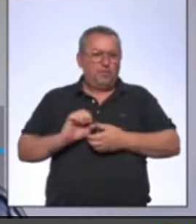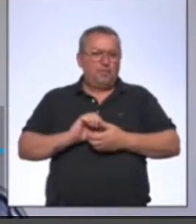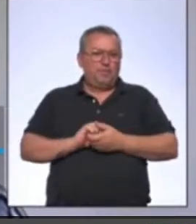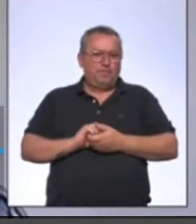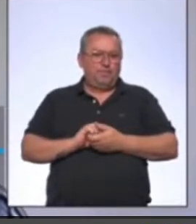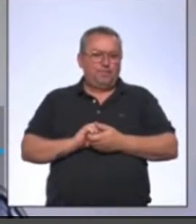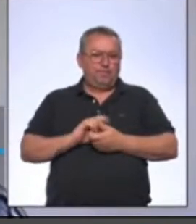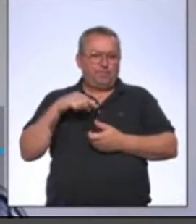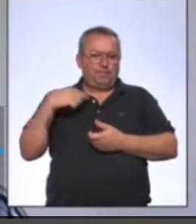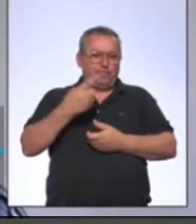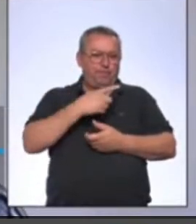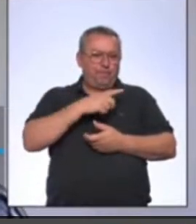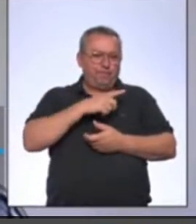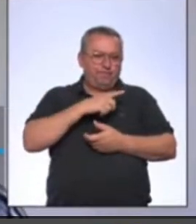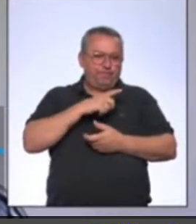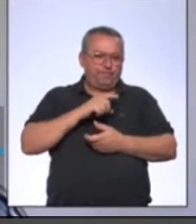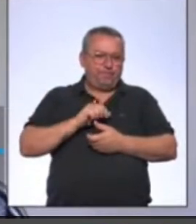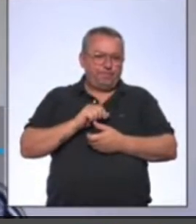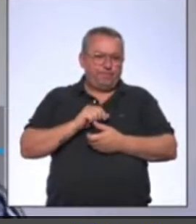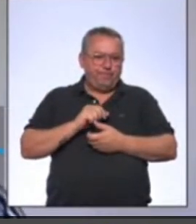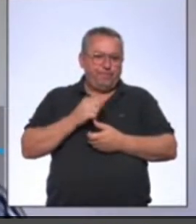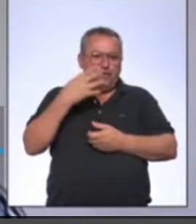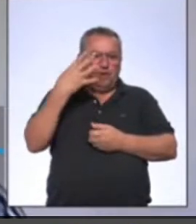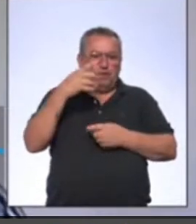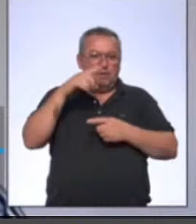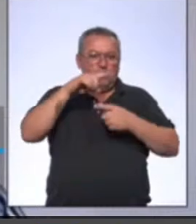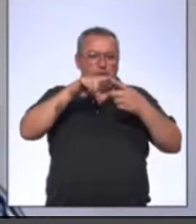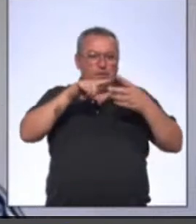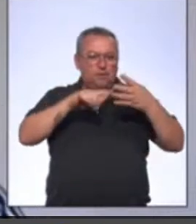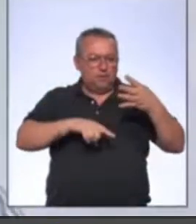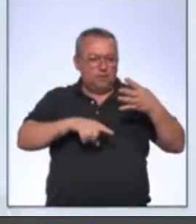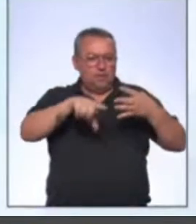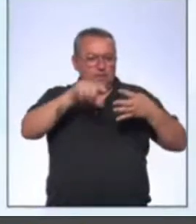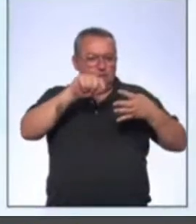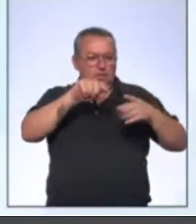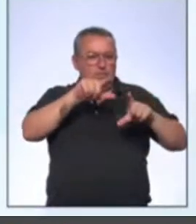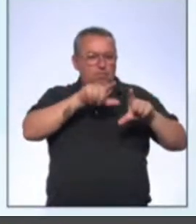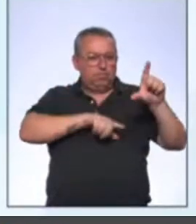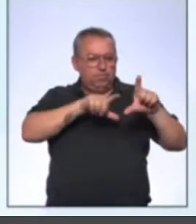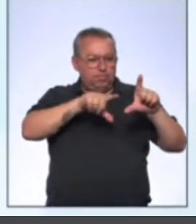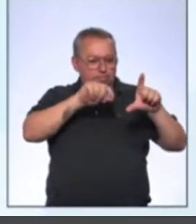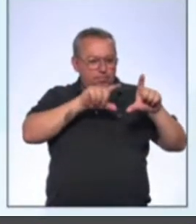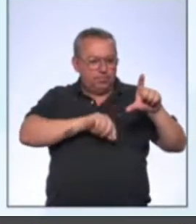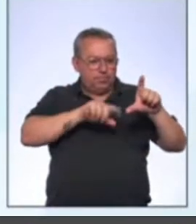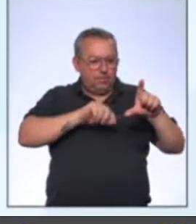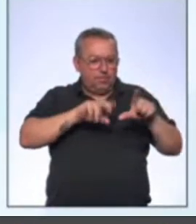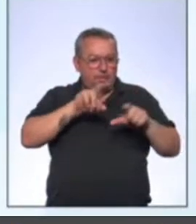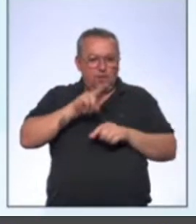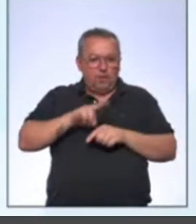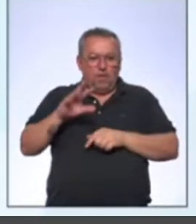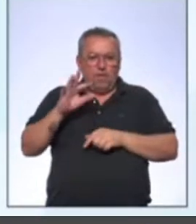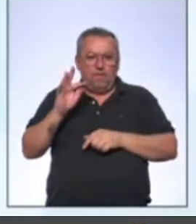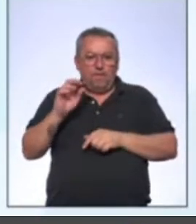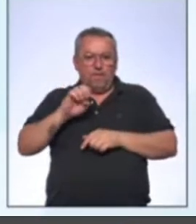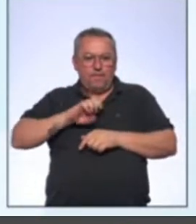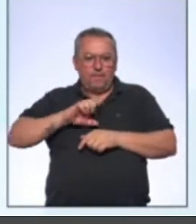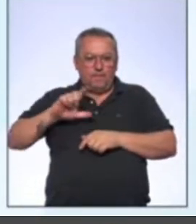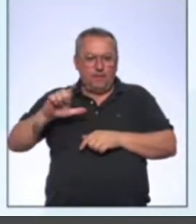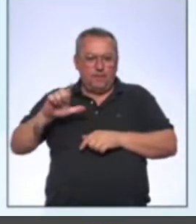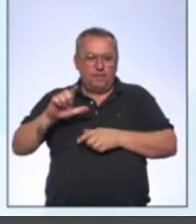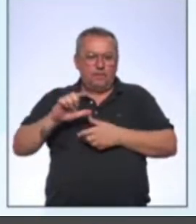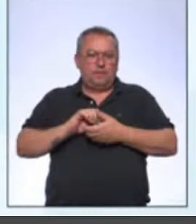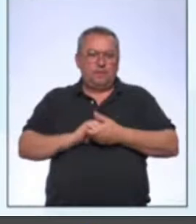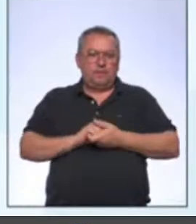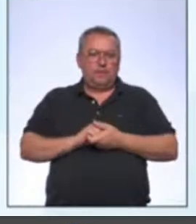nós temos quatro alternativas aí para pensar no uso de linguagem formal. Vocês viram que o texto